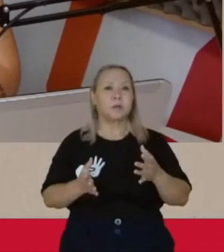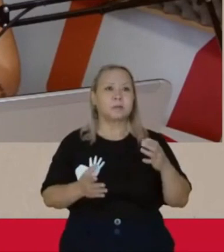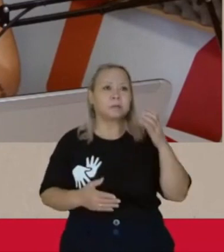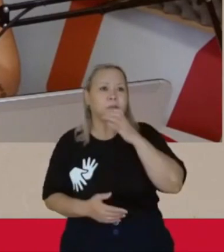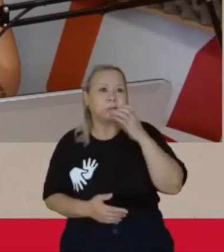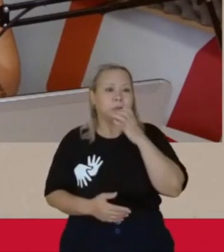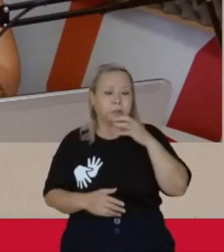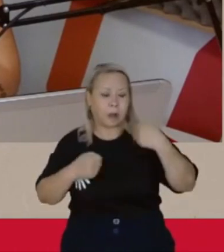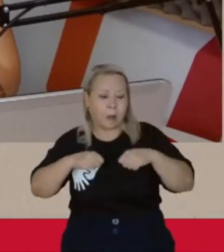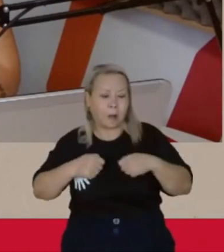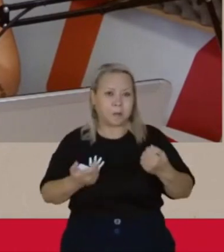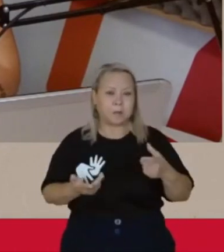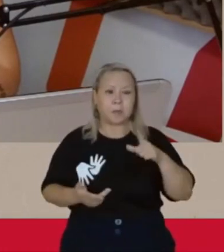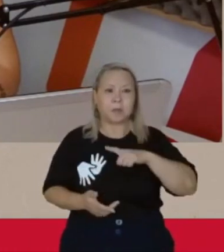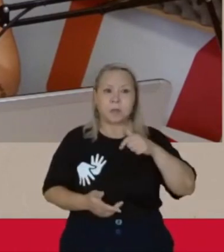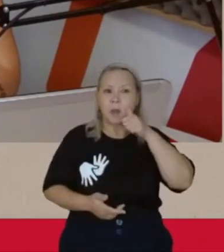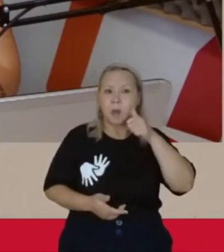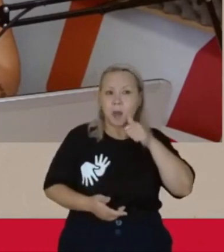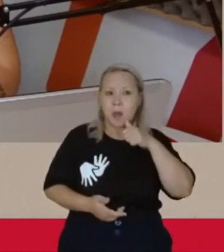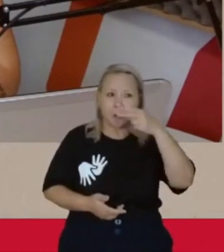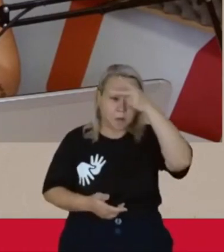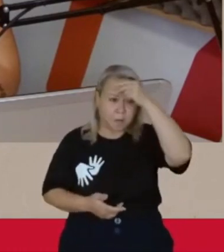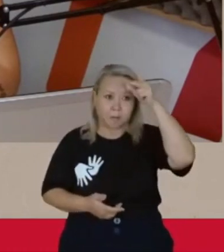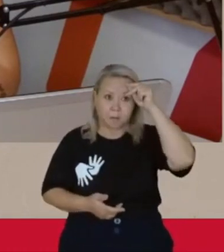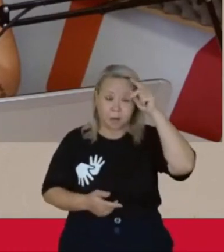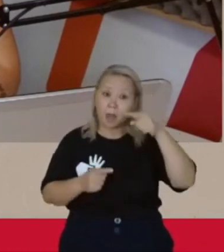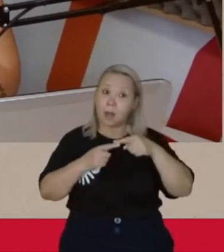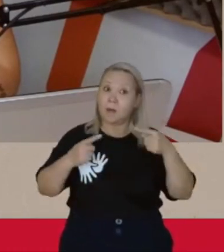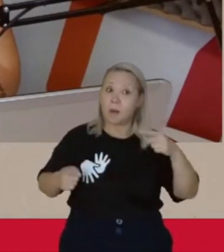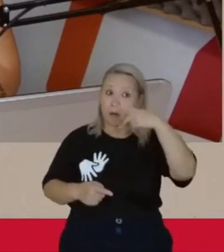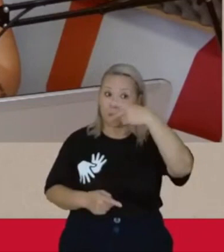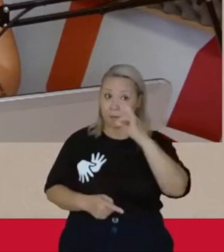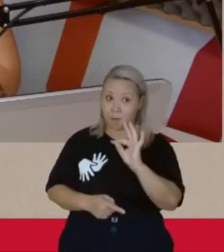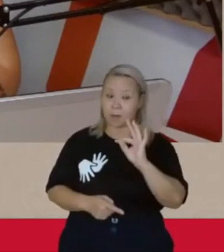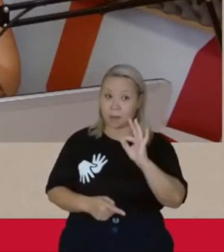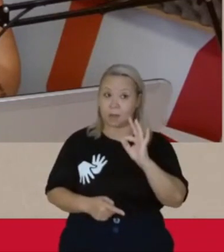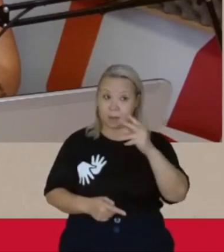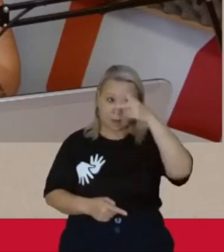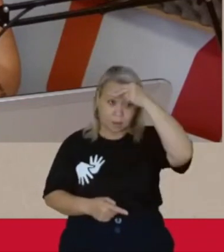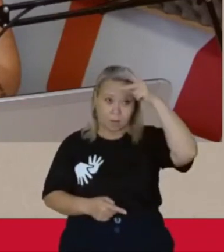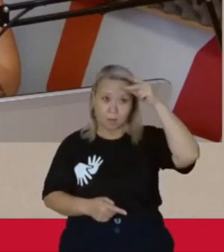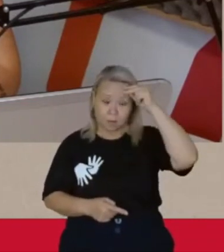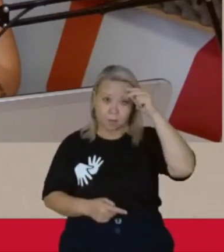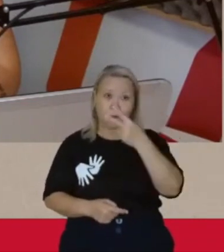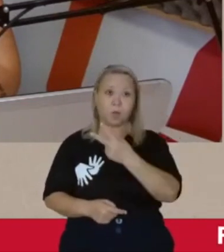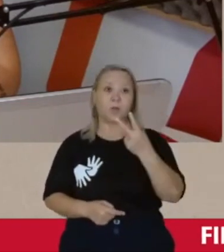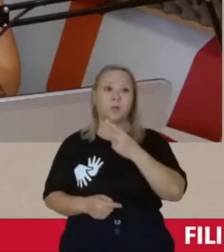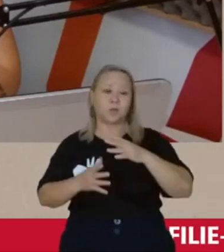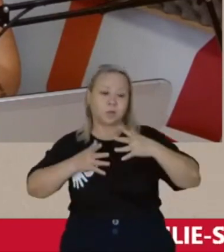mulher prefeita, é também o ineditismo de ter o PT na prefeitura. Então, foram dois